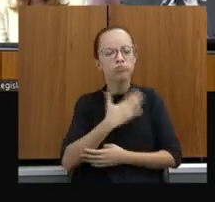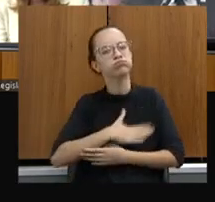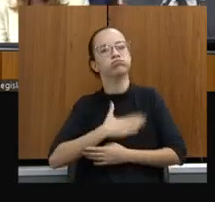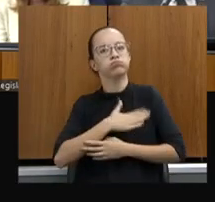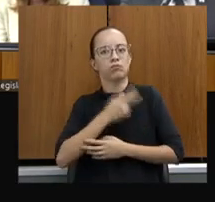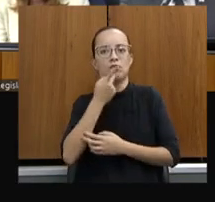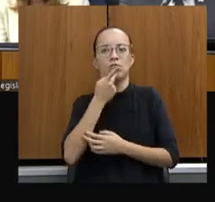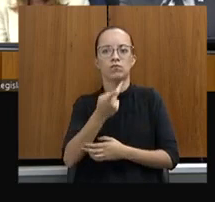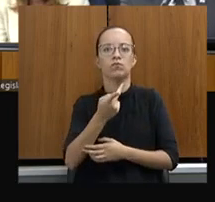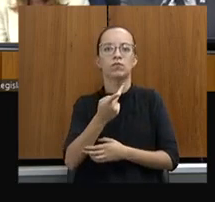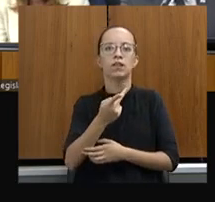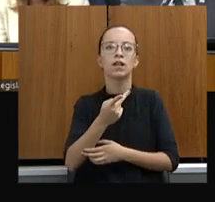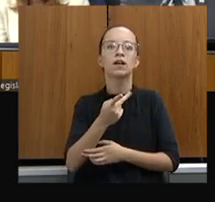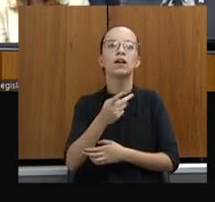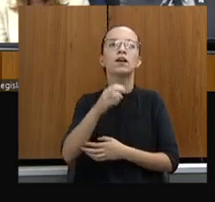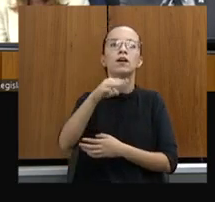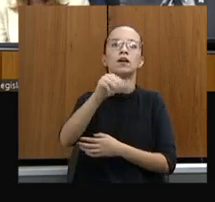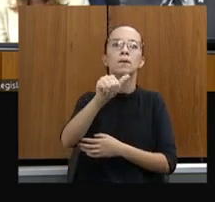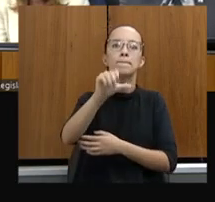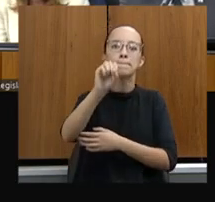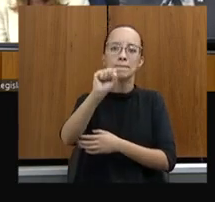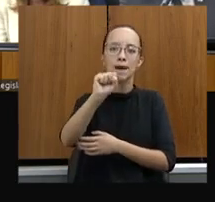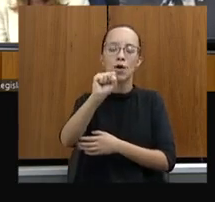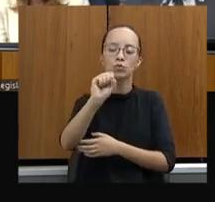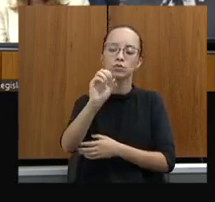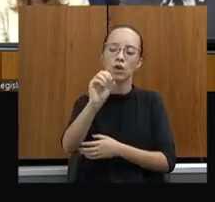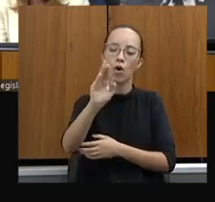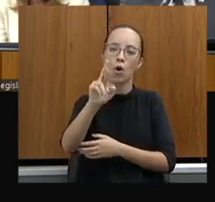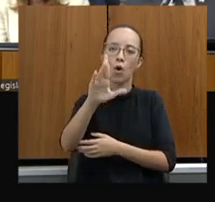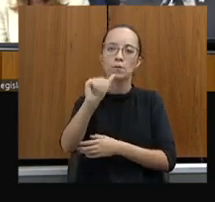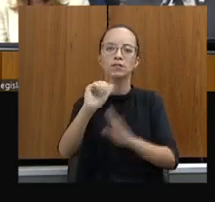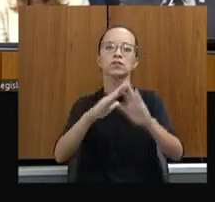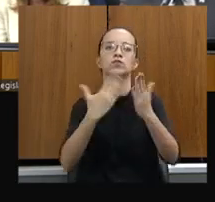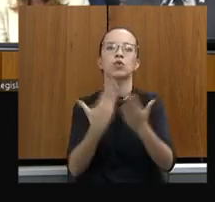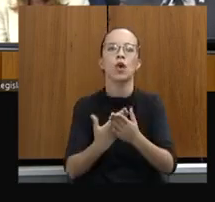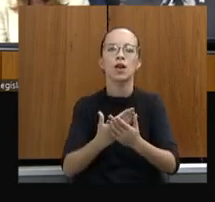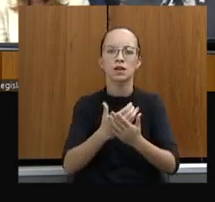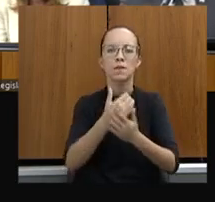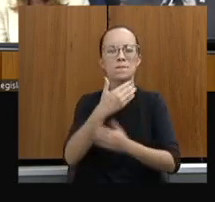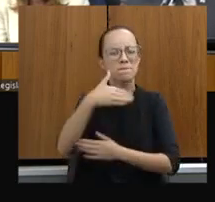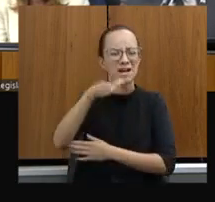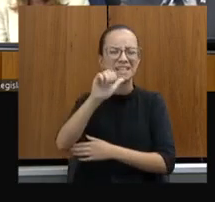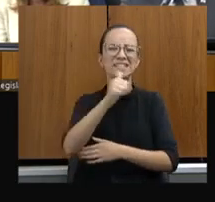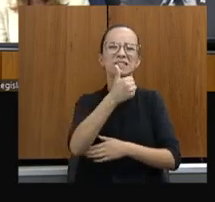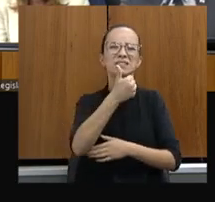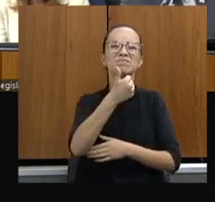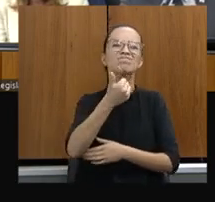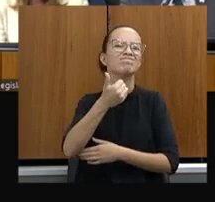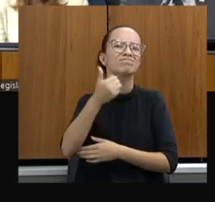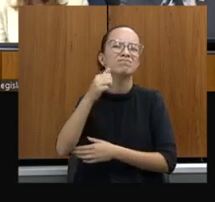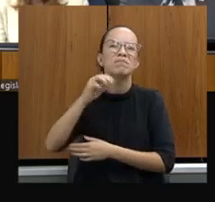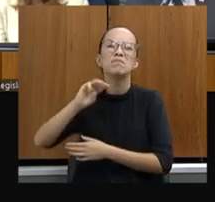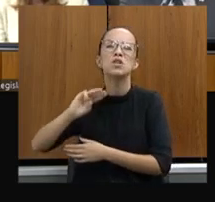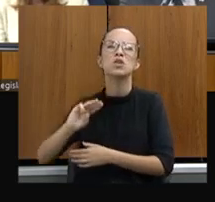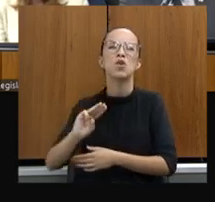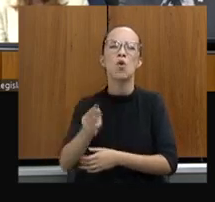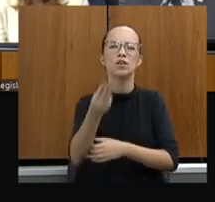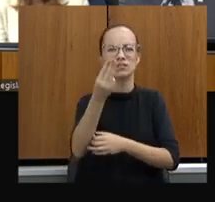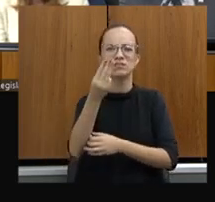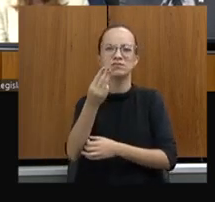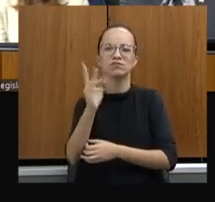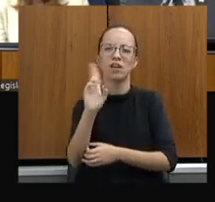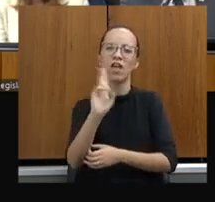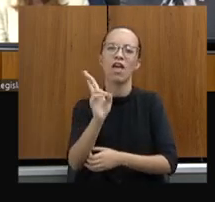de citar o mãos à obra na escola que são mais de 514 milhões de reais de investimento desde 2019